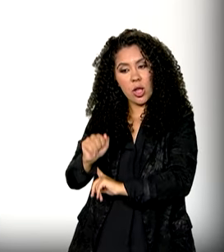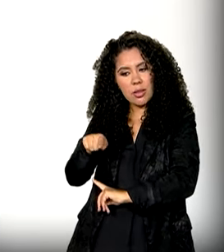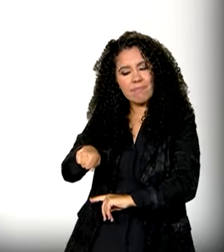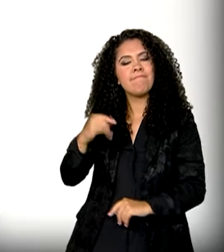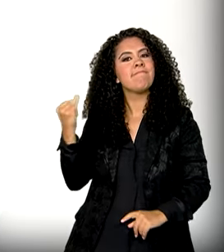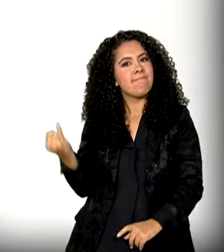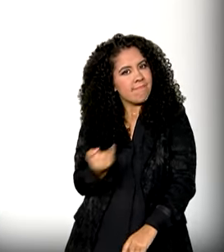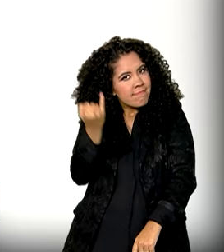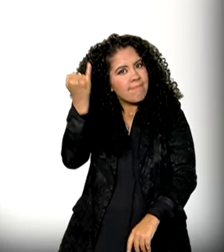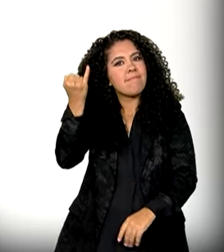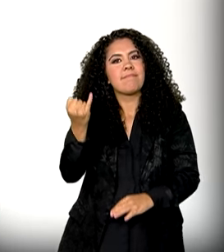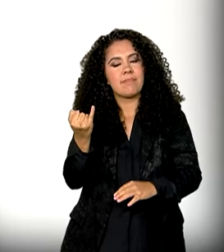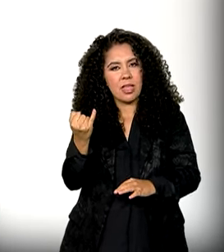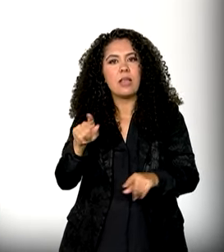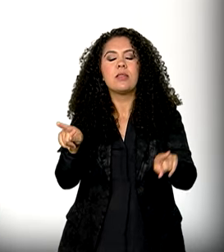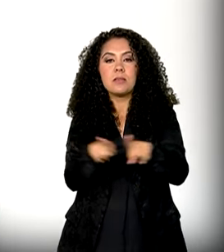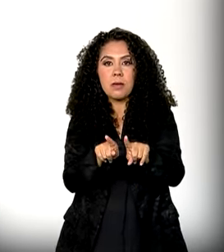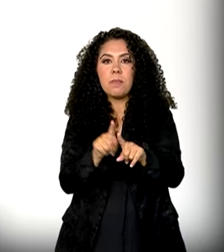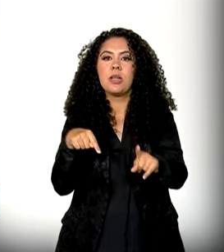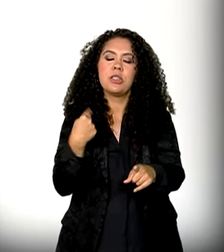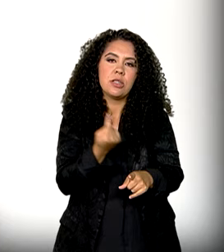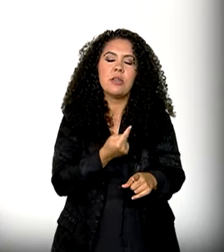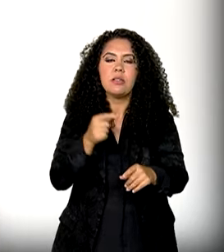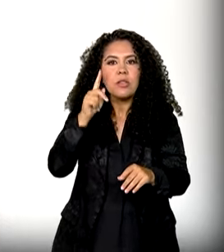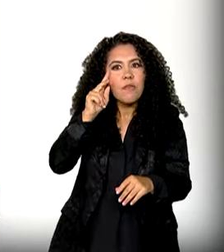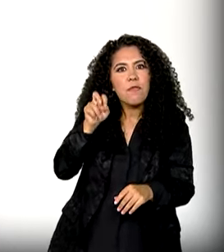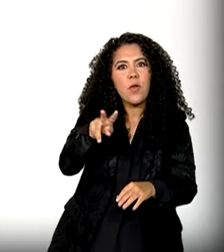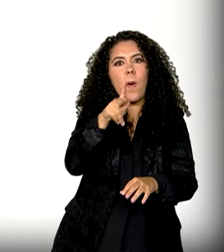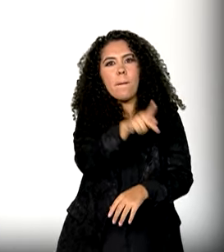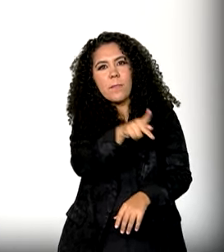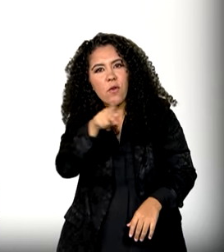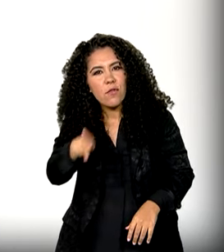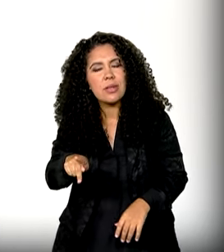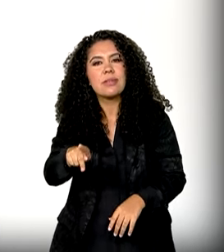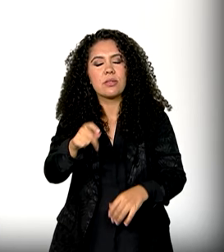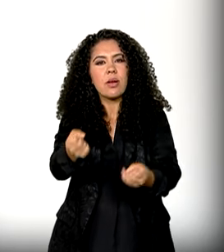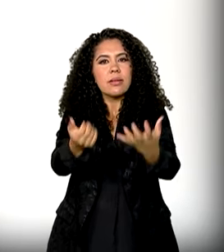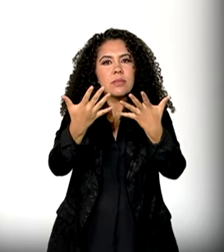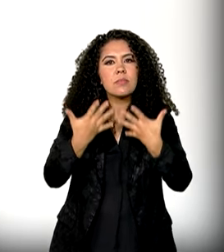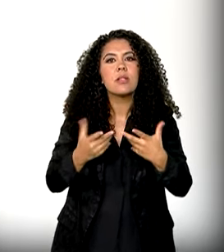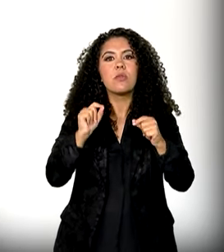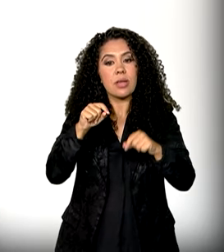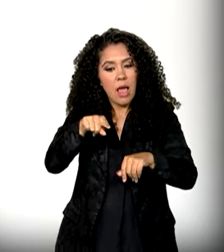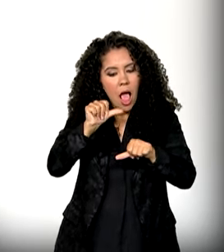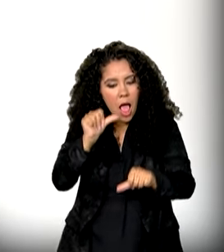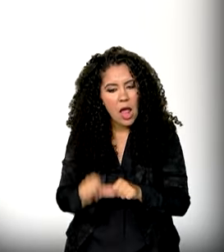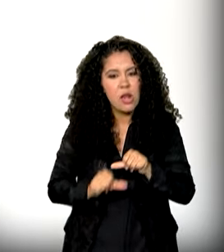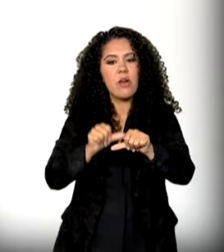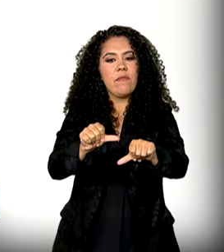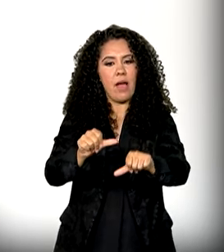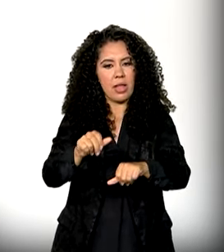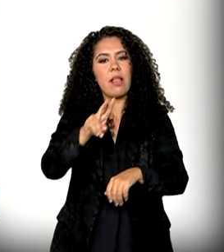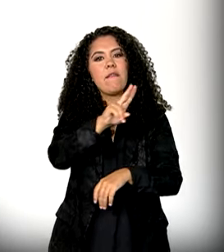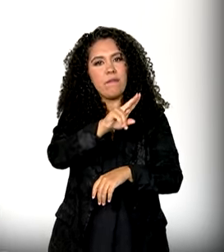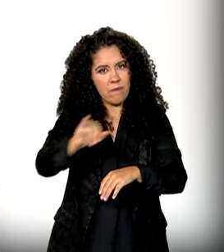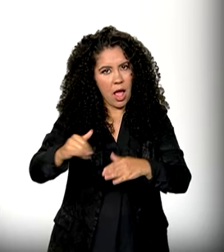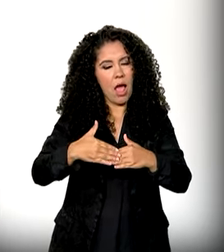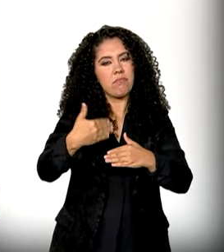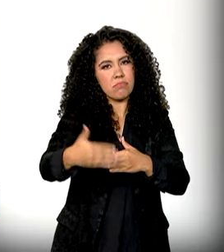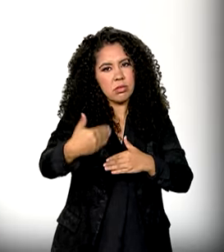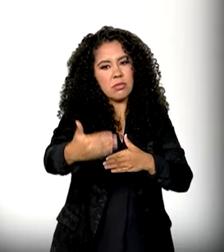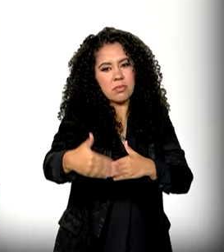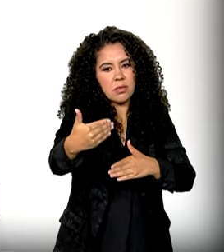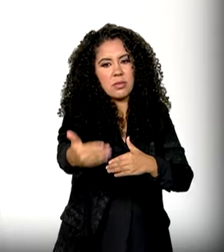importante inclusive nós recebemos os professores para que essa rota seja renovada e ela vai ser Renovada logo nós